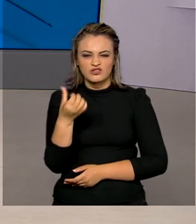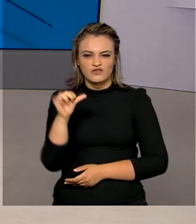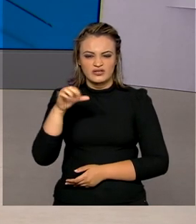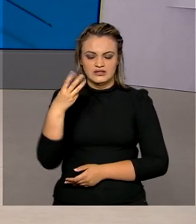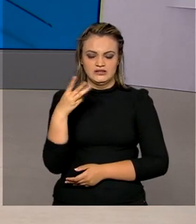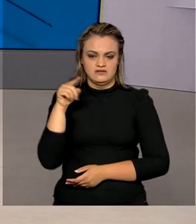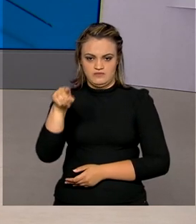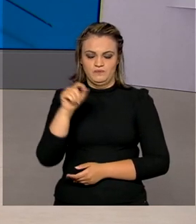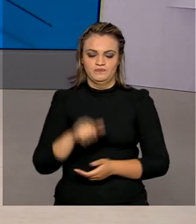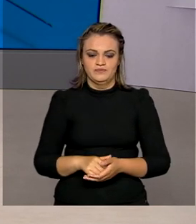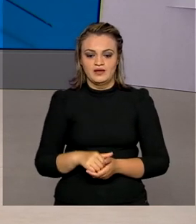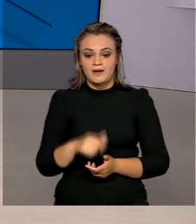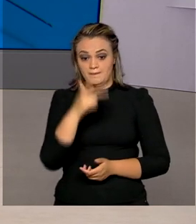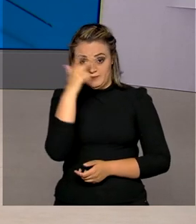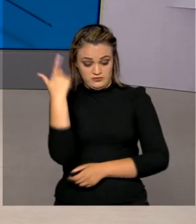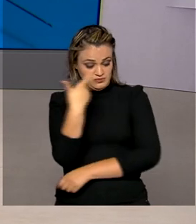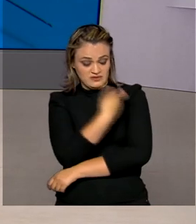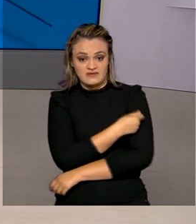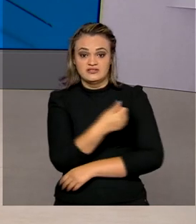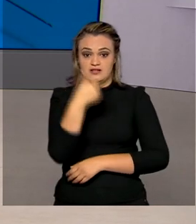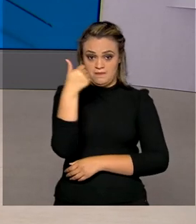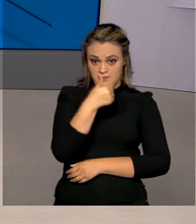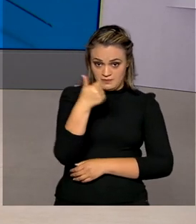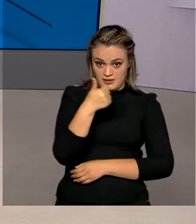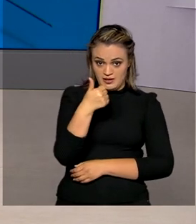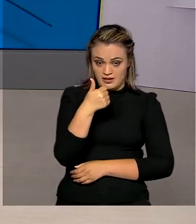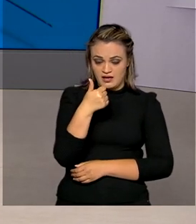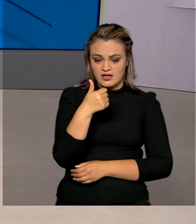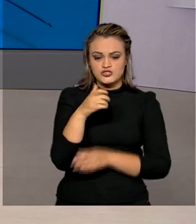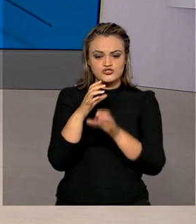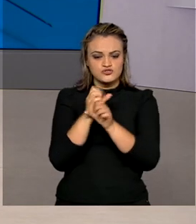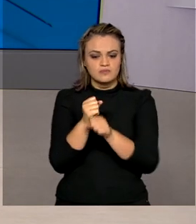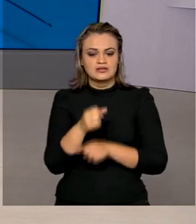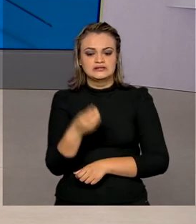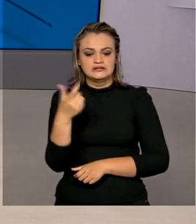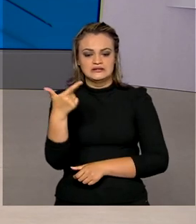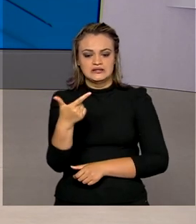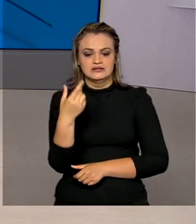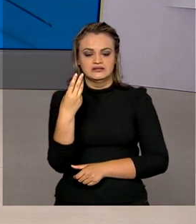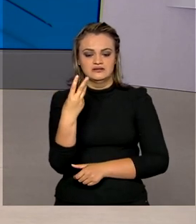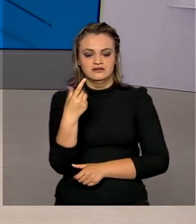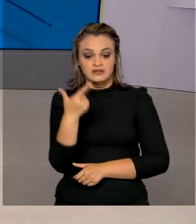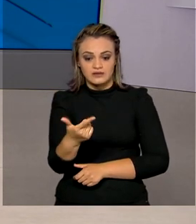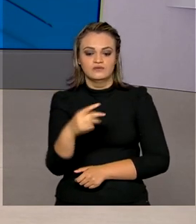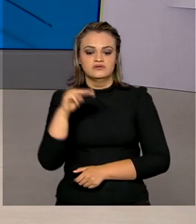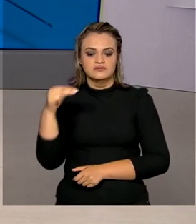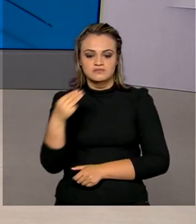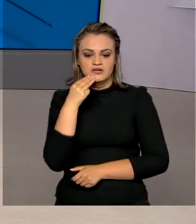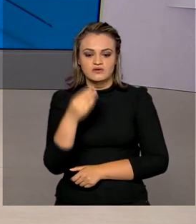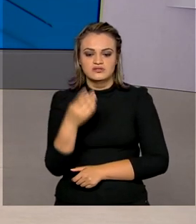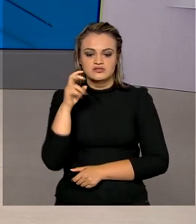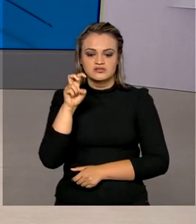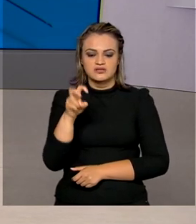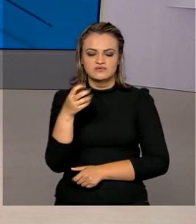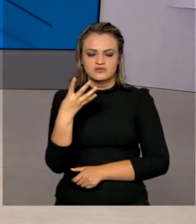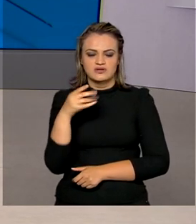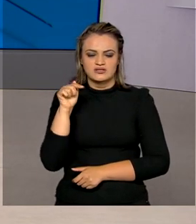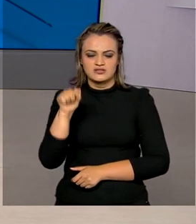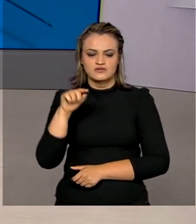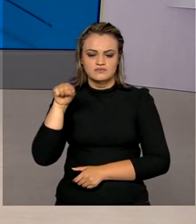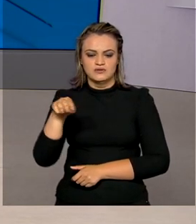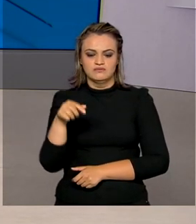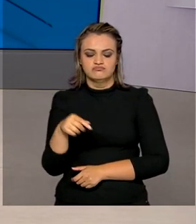As pessoas que tomaram a primeira dose da vacina chegam a 32.647.725.